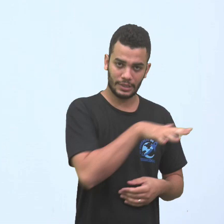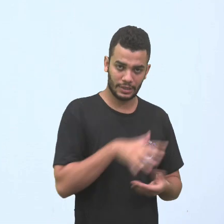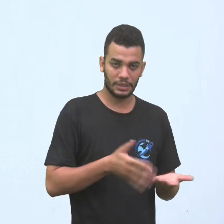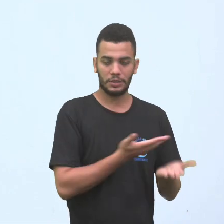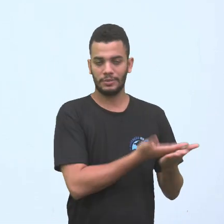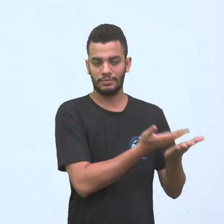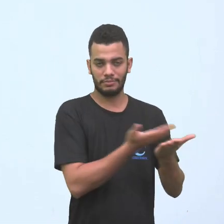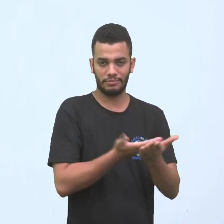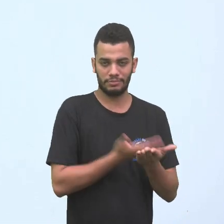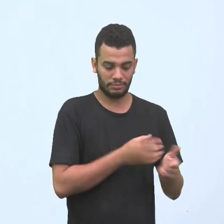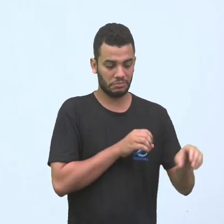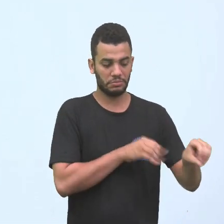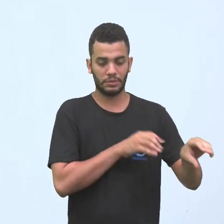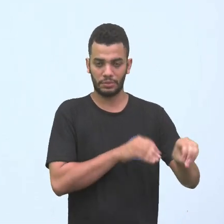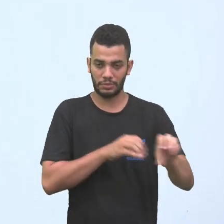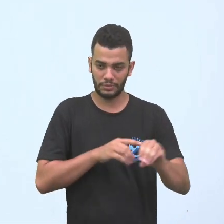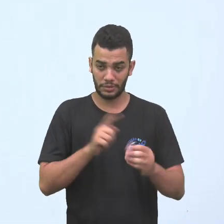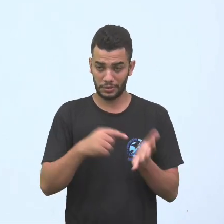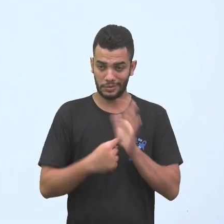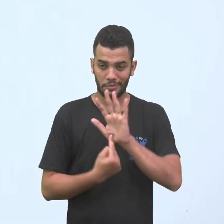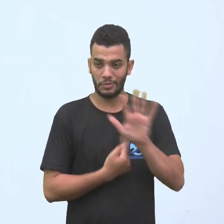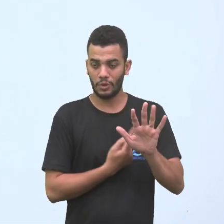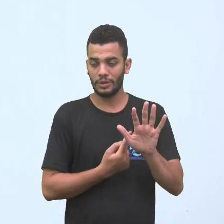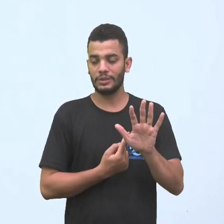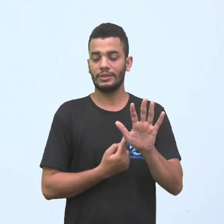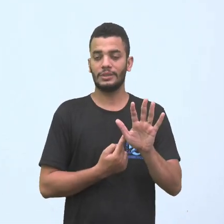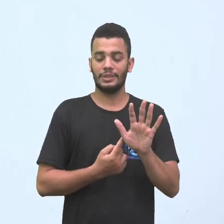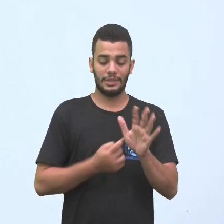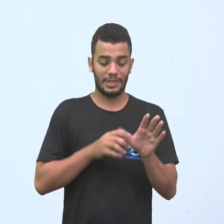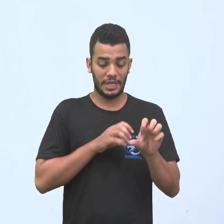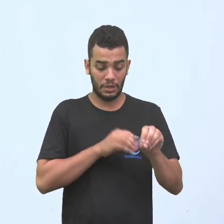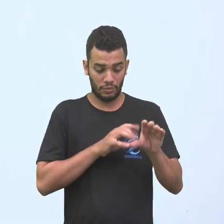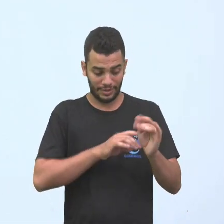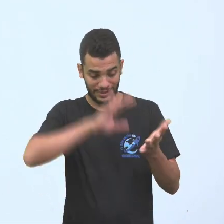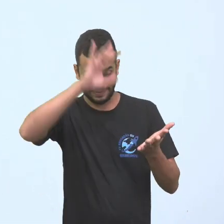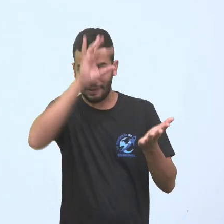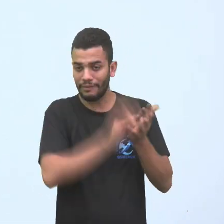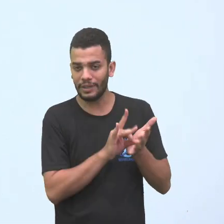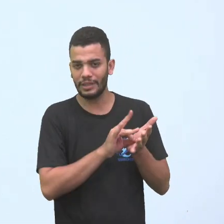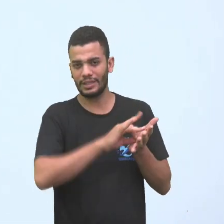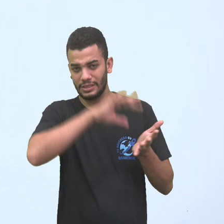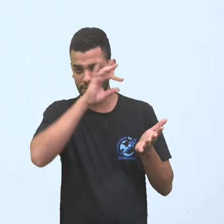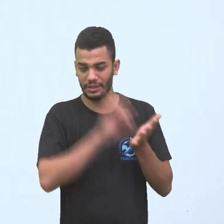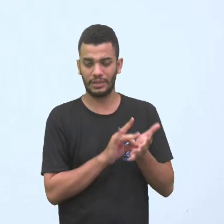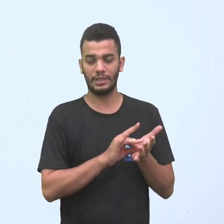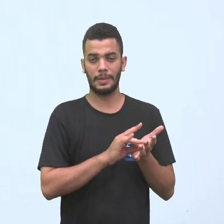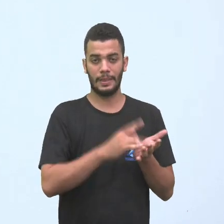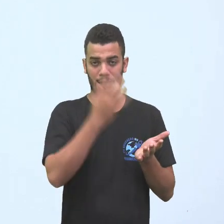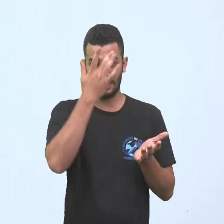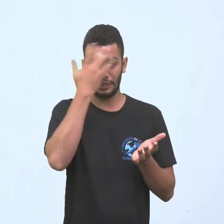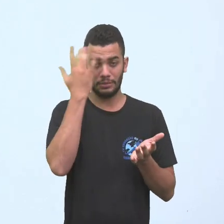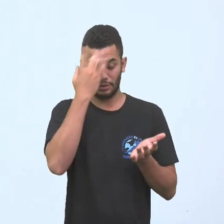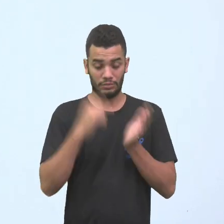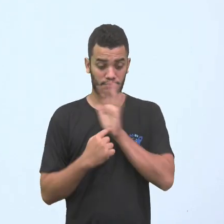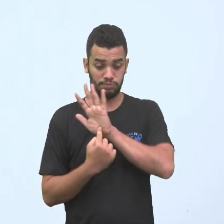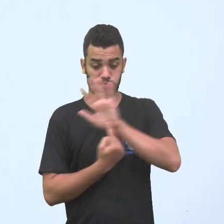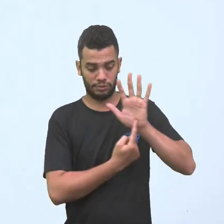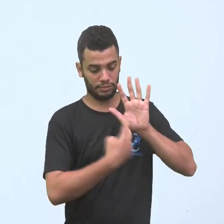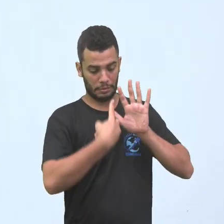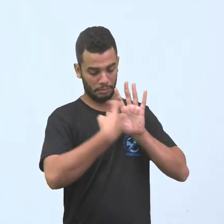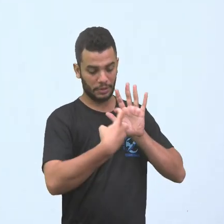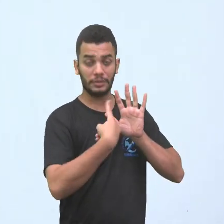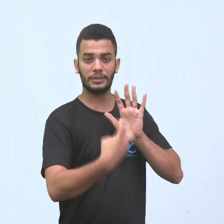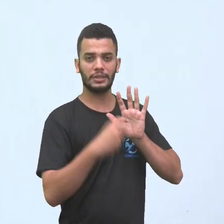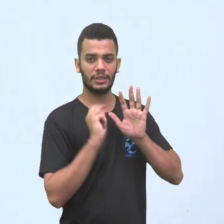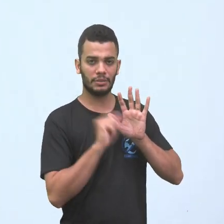Vocês exemplificam muito bem o que é educar. Vocês mostram para o Brasil inteiro que vocês são